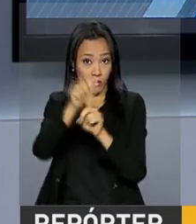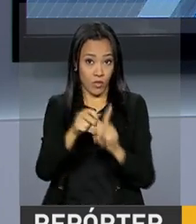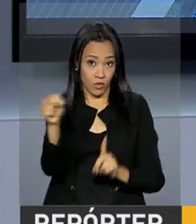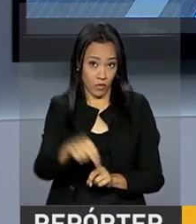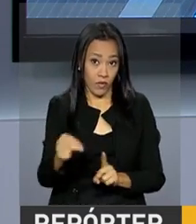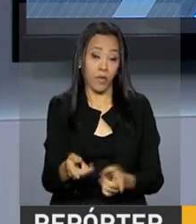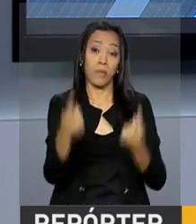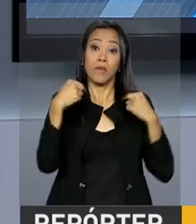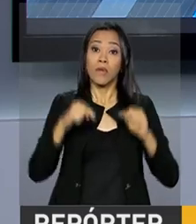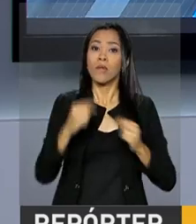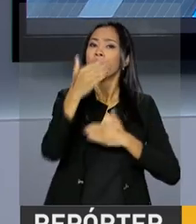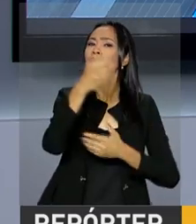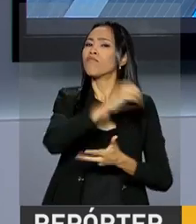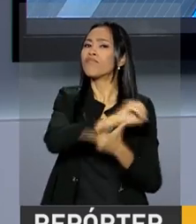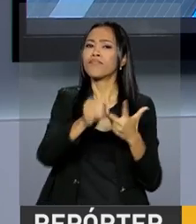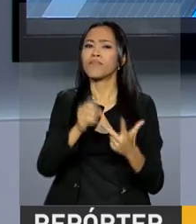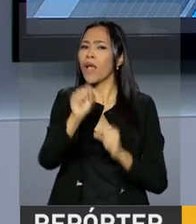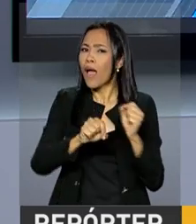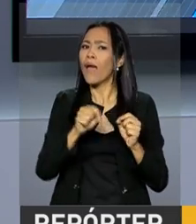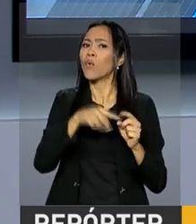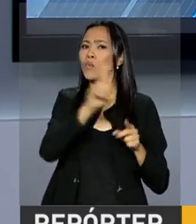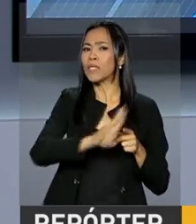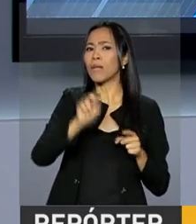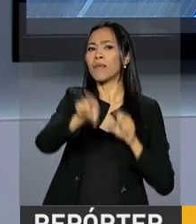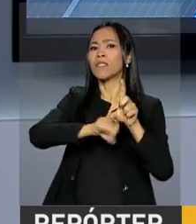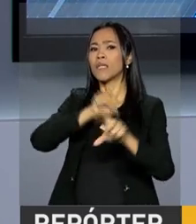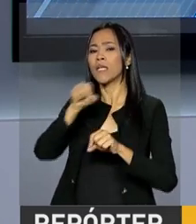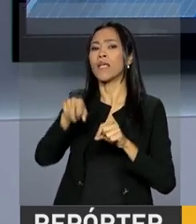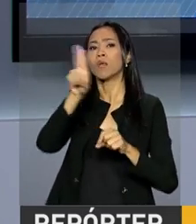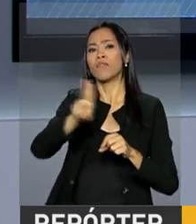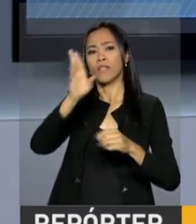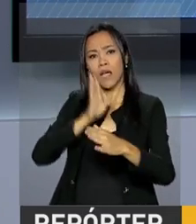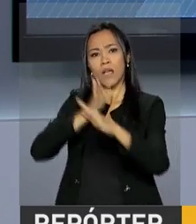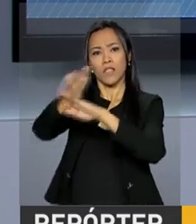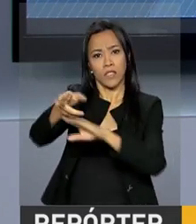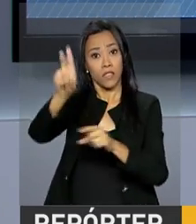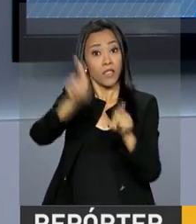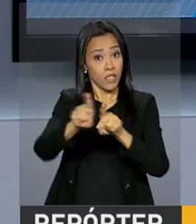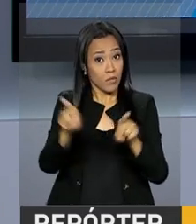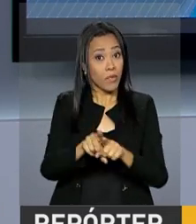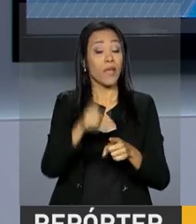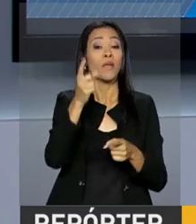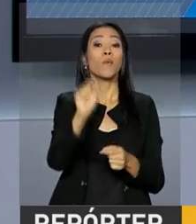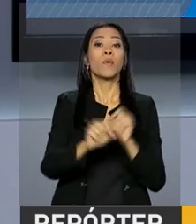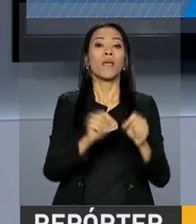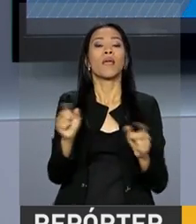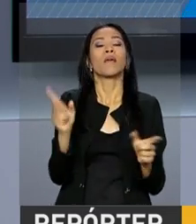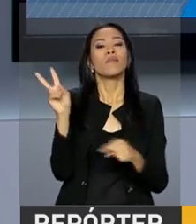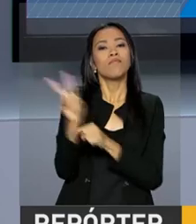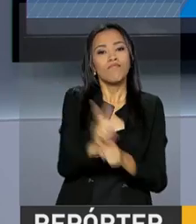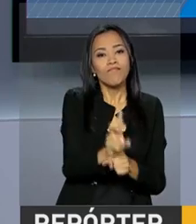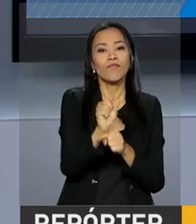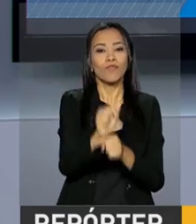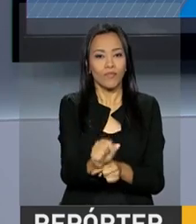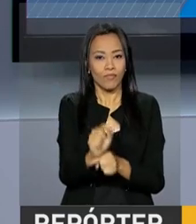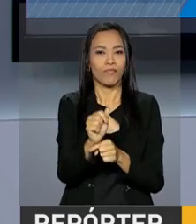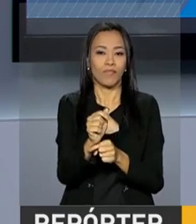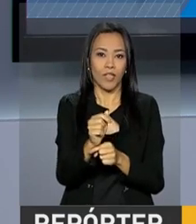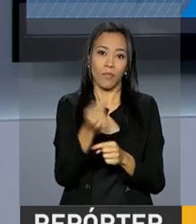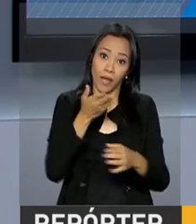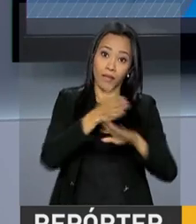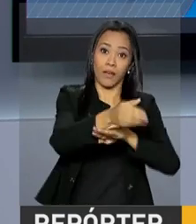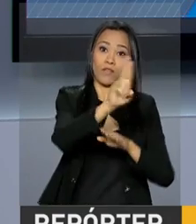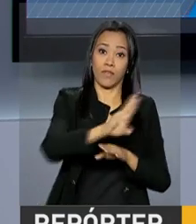o exame é utilizado como seleção para ingresso em universidades públicas e também para financiamentos em universidades privadas a